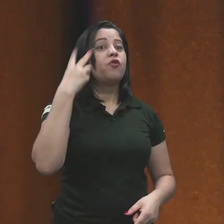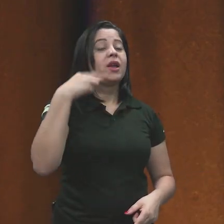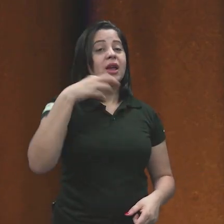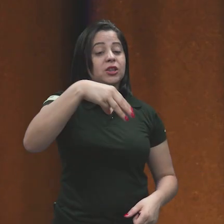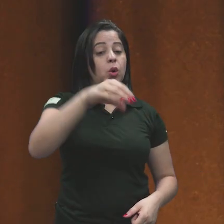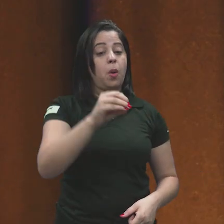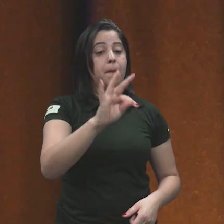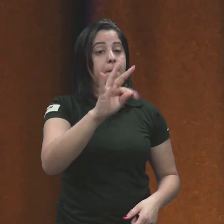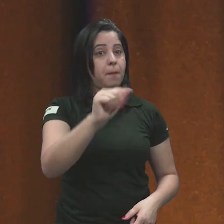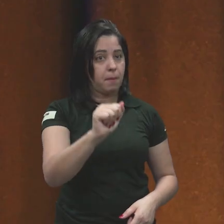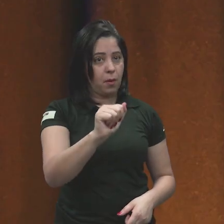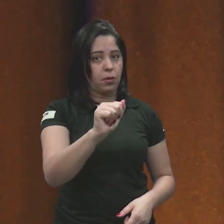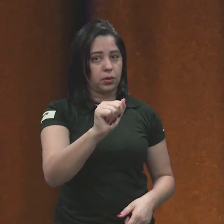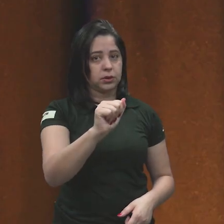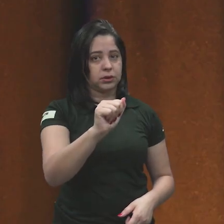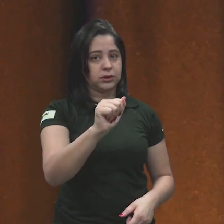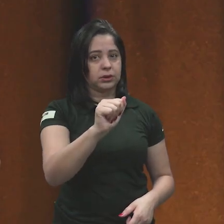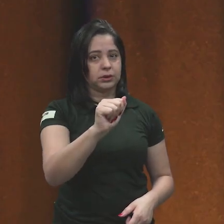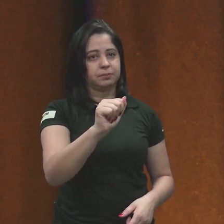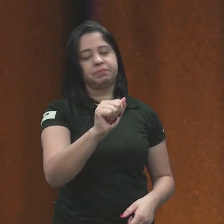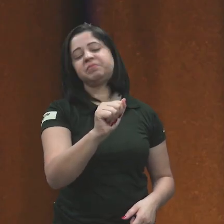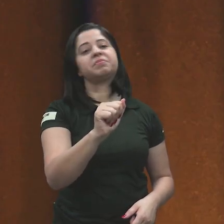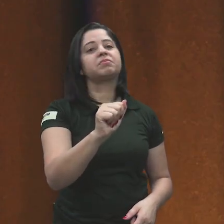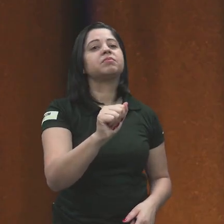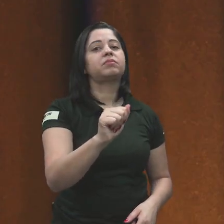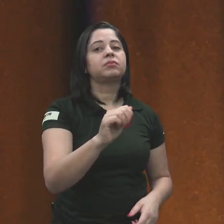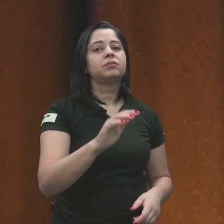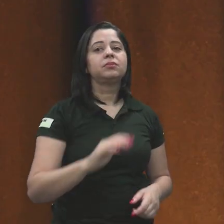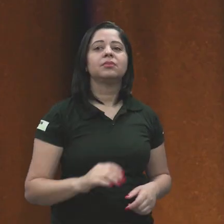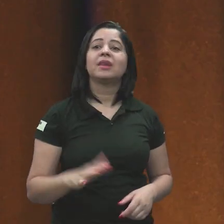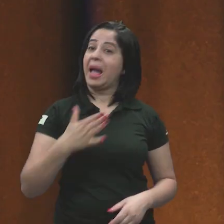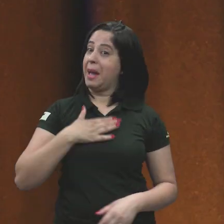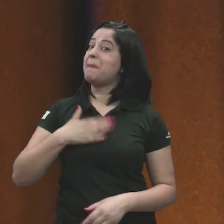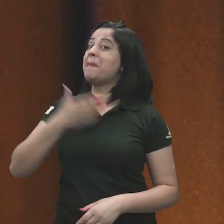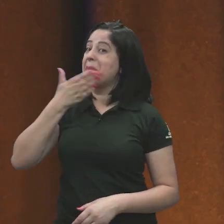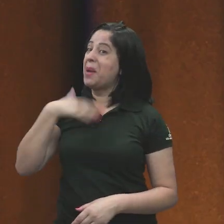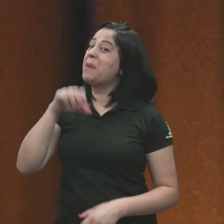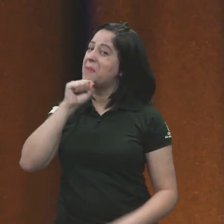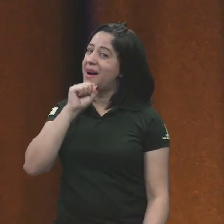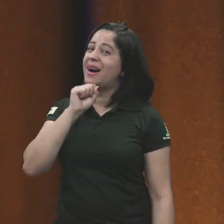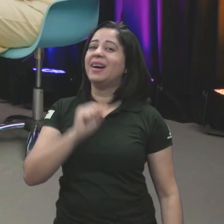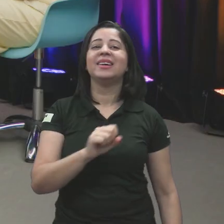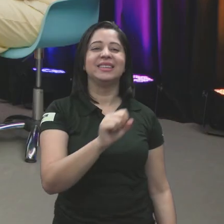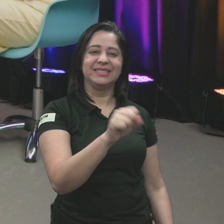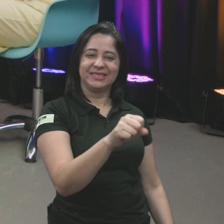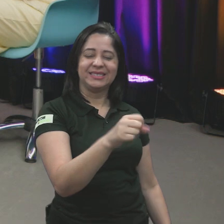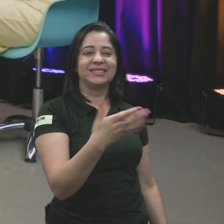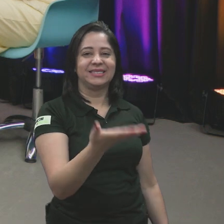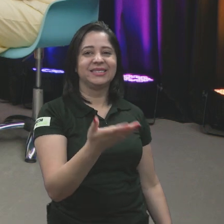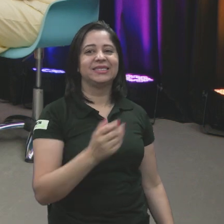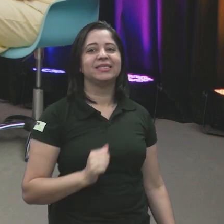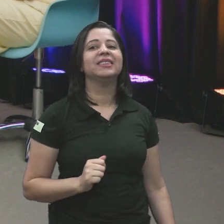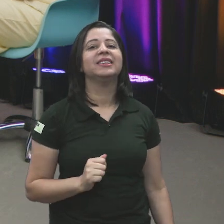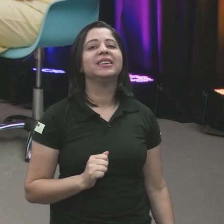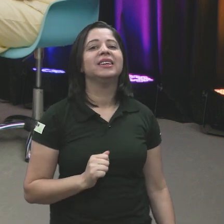era candidato a vereador, né? O Mota da Autoelétrica. Inclusive é meu pai. E nessa